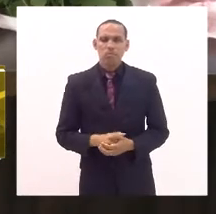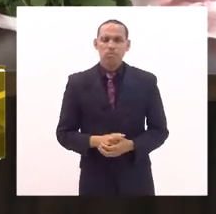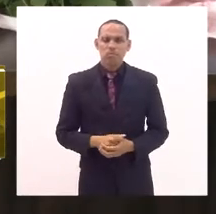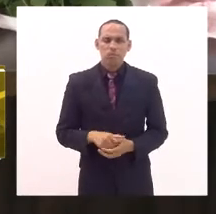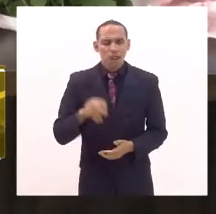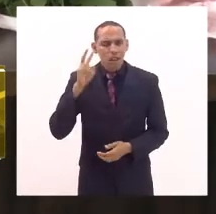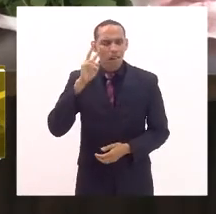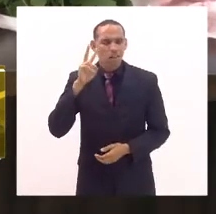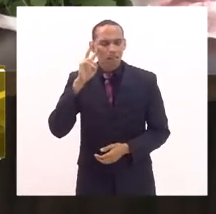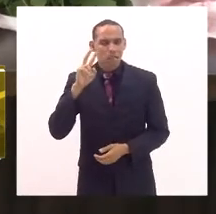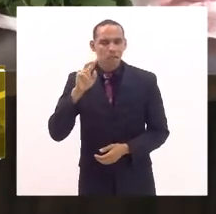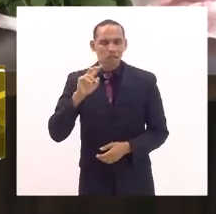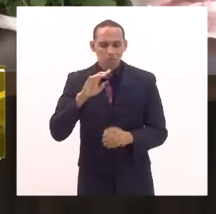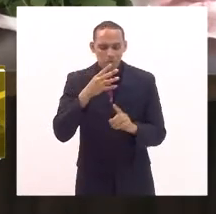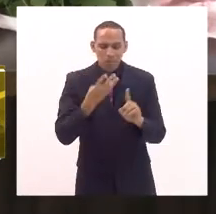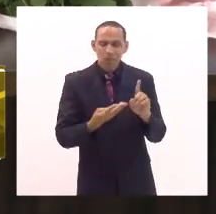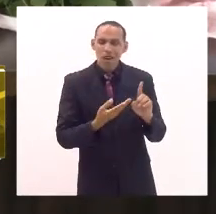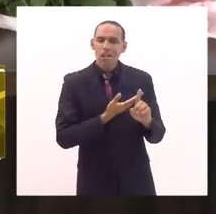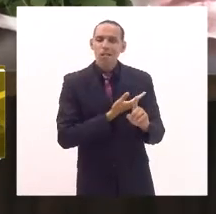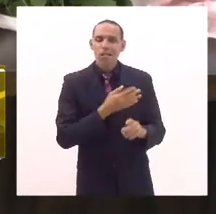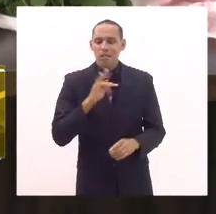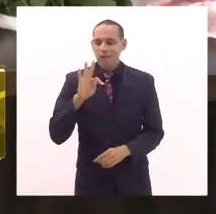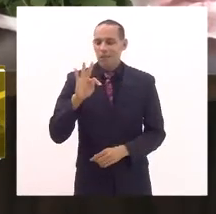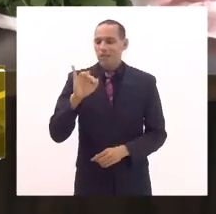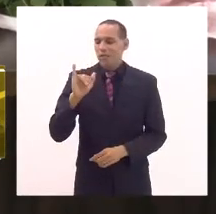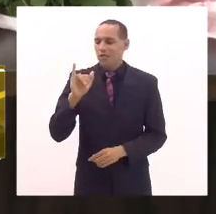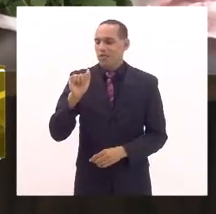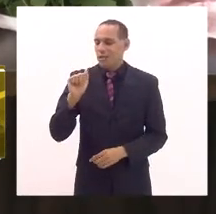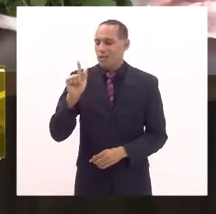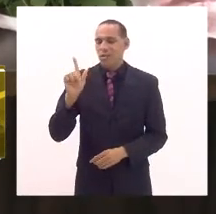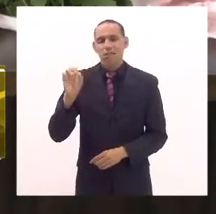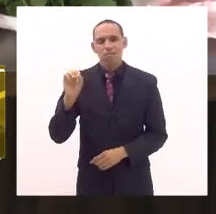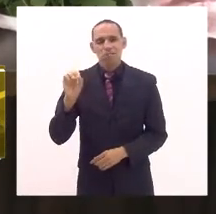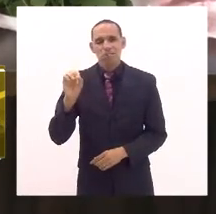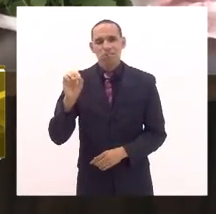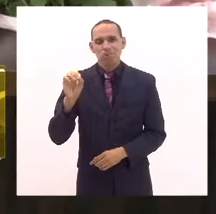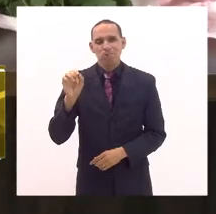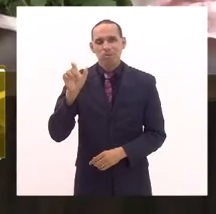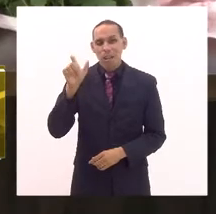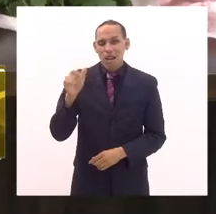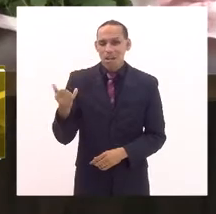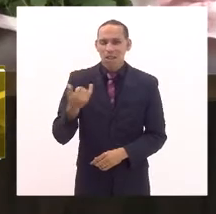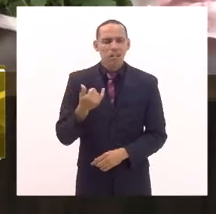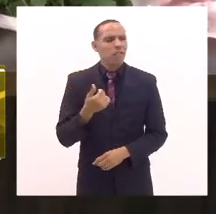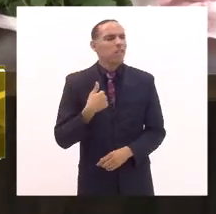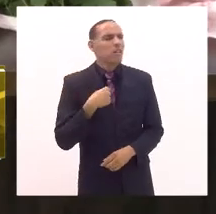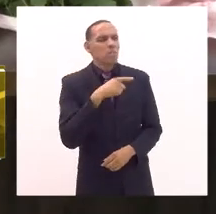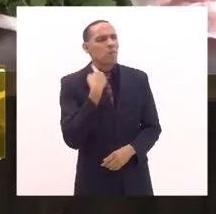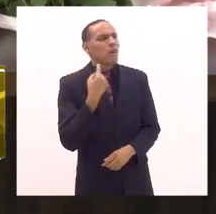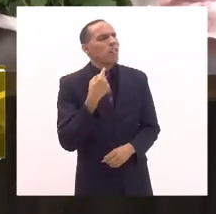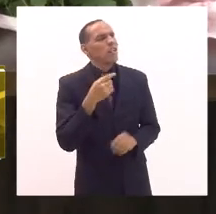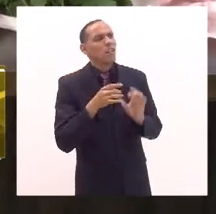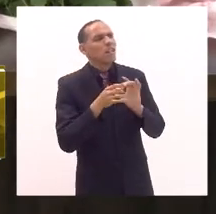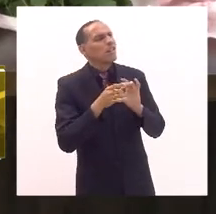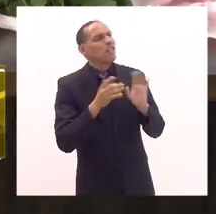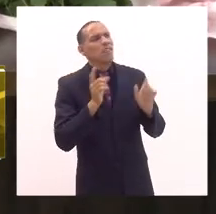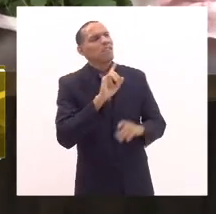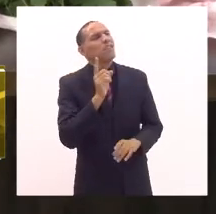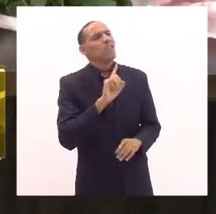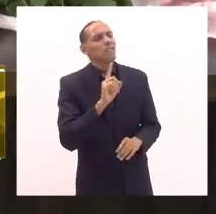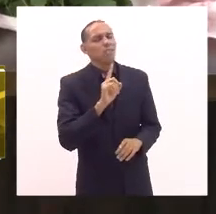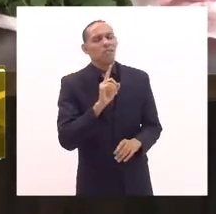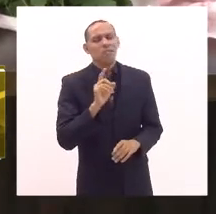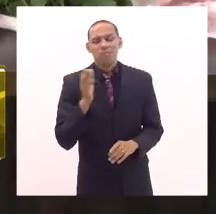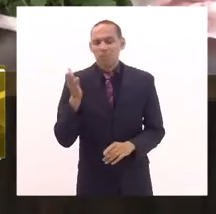lembro, fazer homenagem aqui a um amigo chamado Tiago. E eu me lembro que a última palavra que ele falou, não me deixe morrer. E, infelizmente,